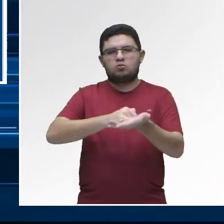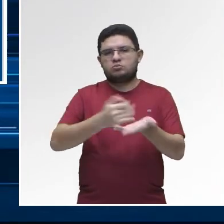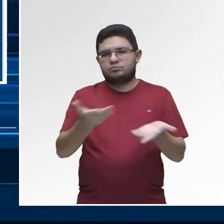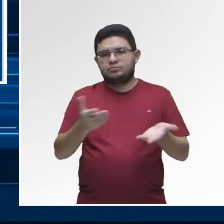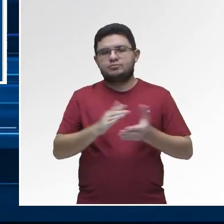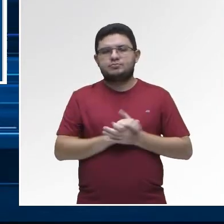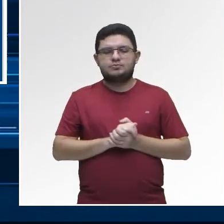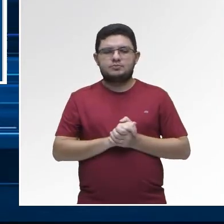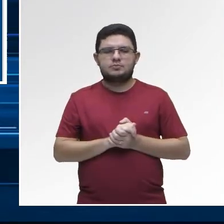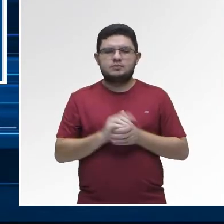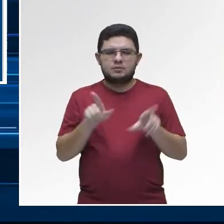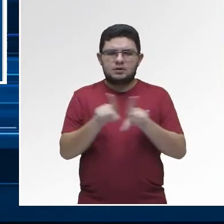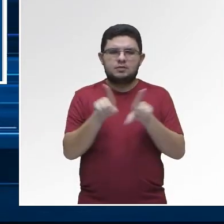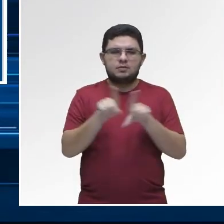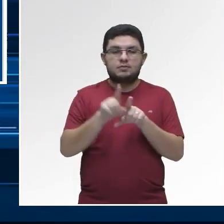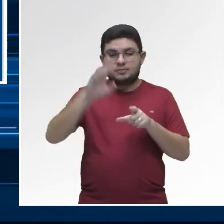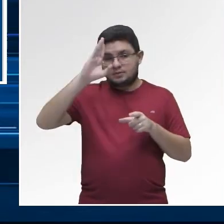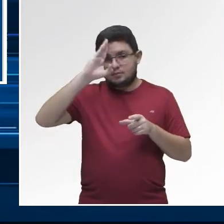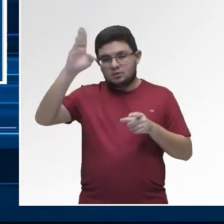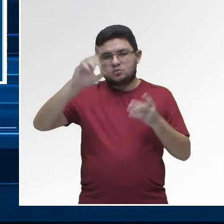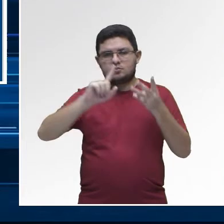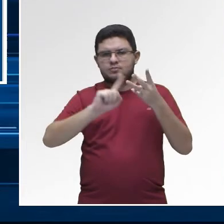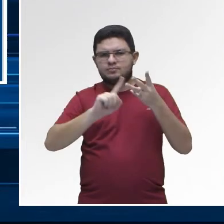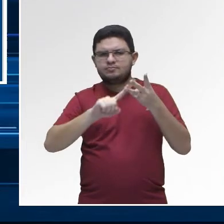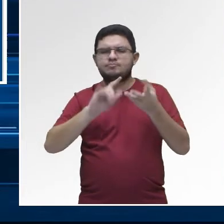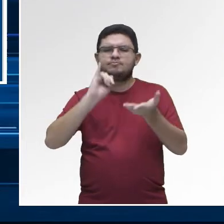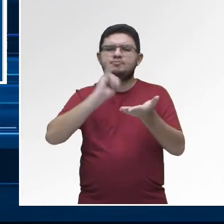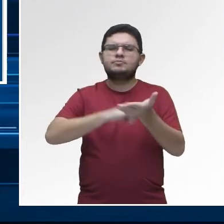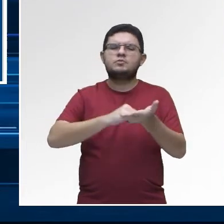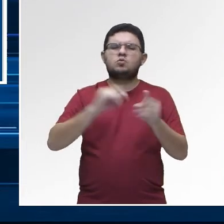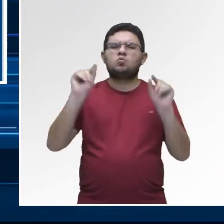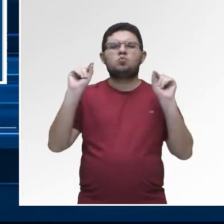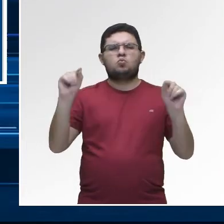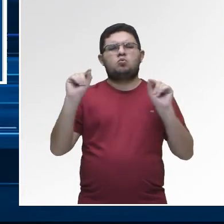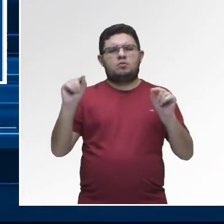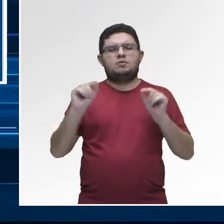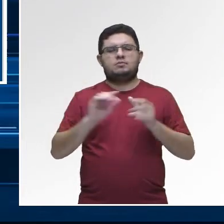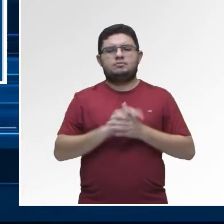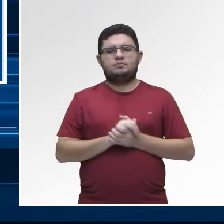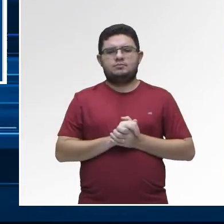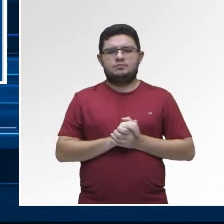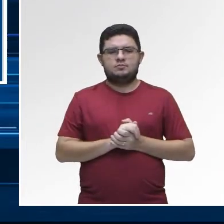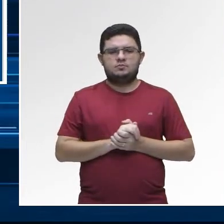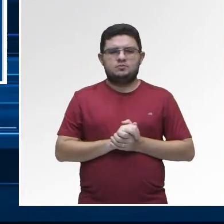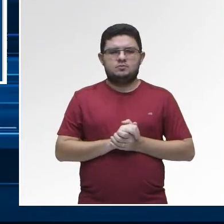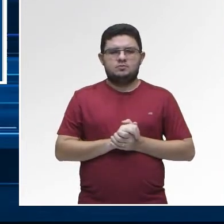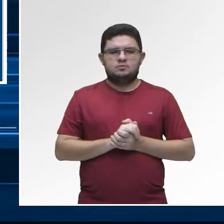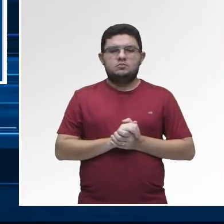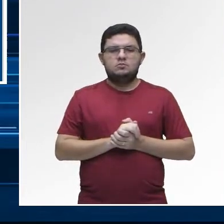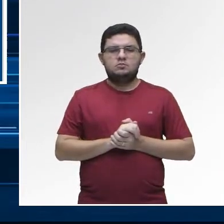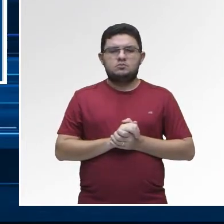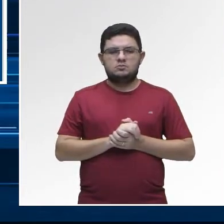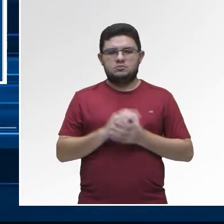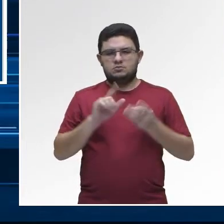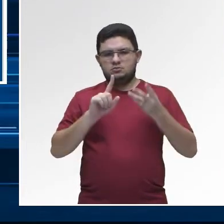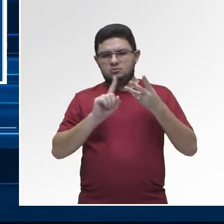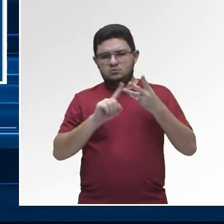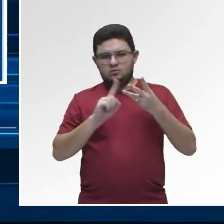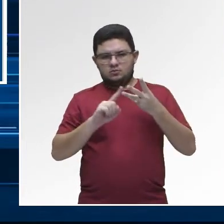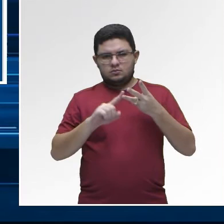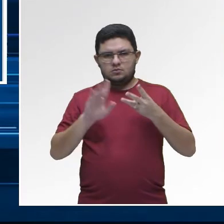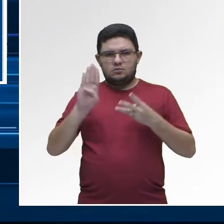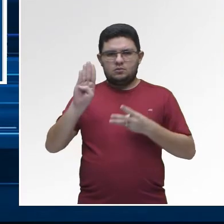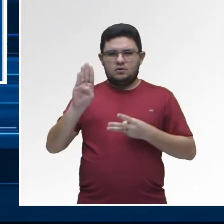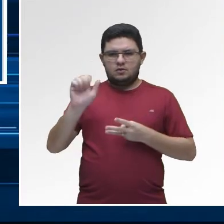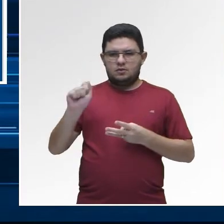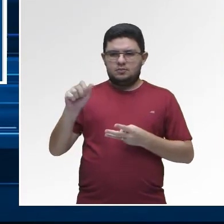E o terceiro grupo de imposto era as chamadas banalidades. Sabe o que é a banalidade, não é